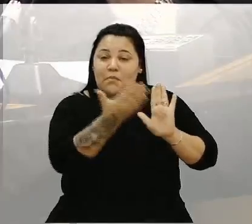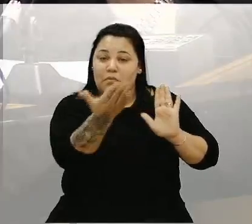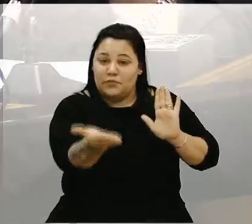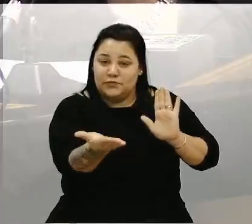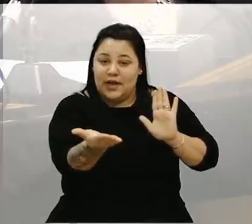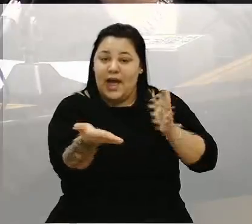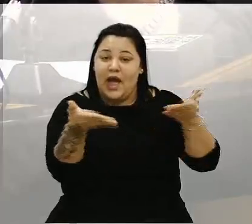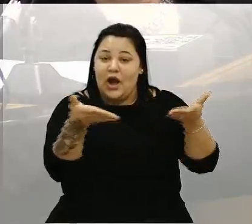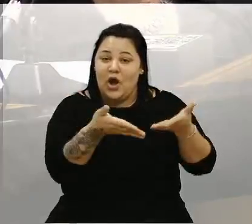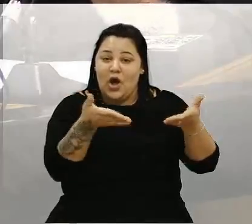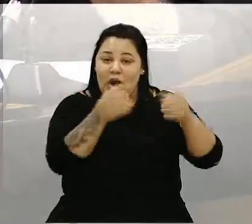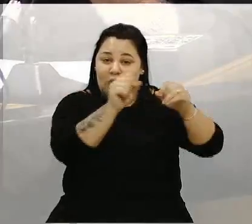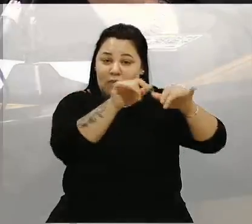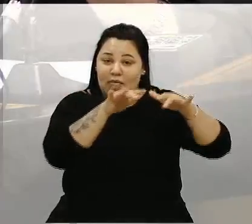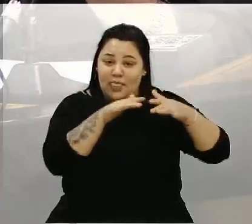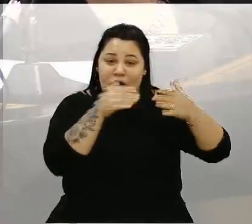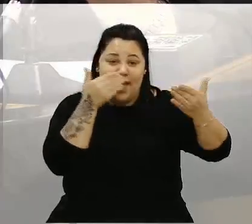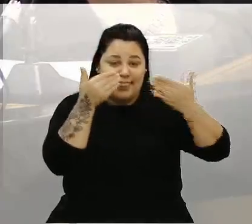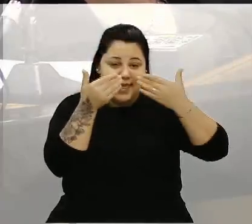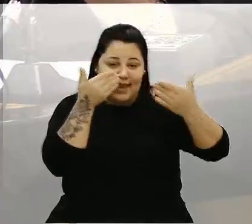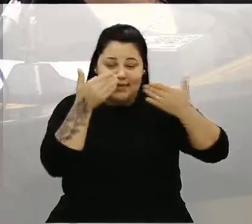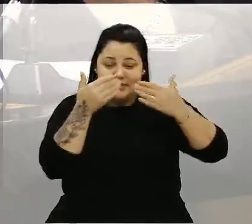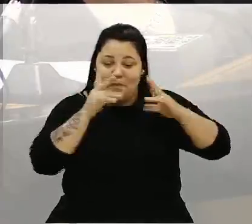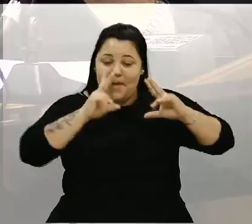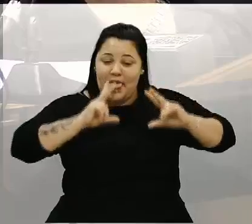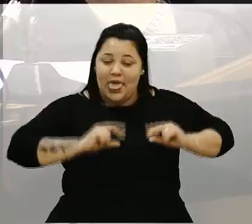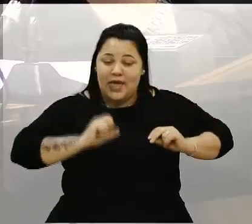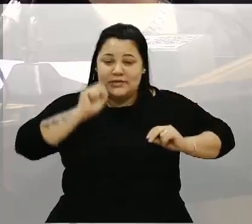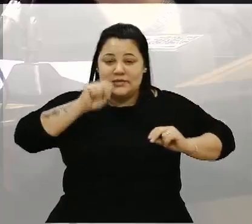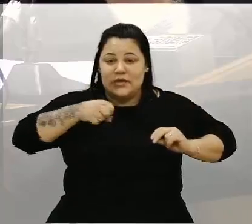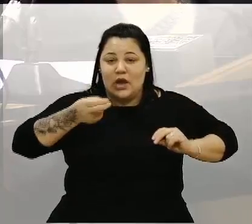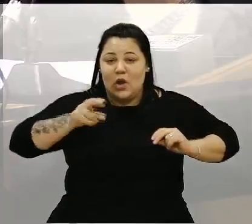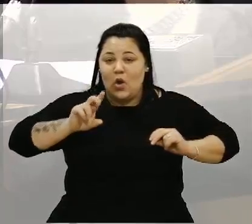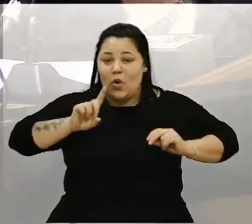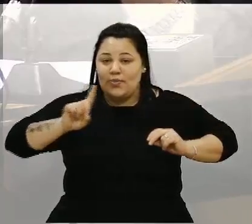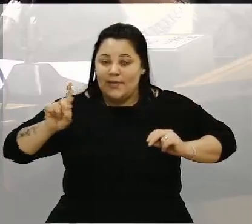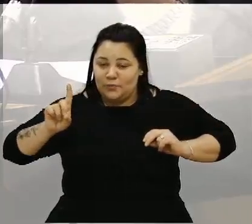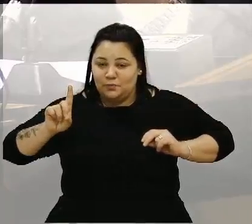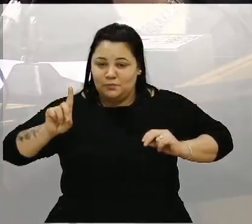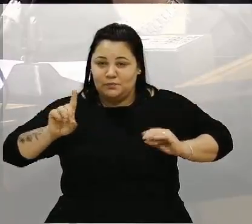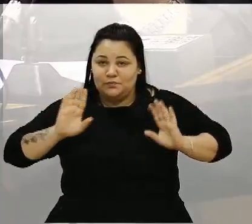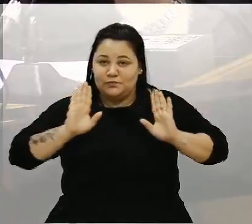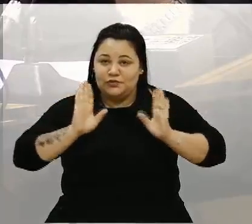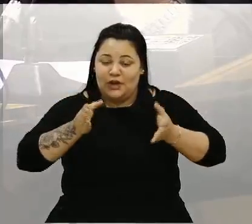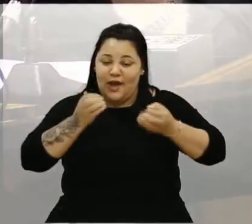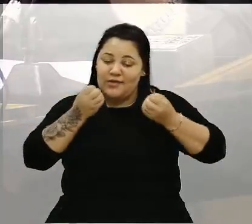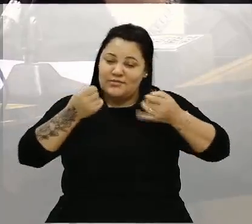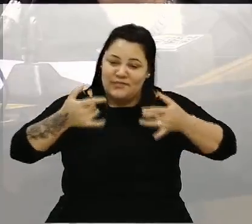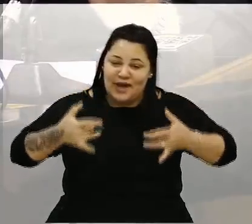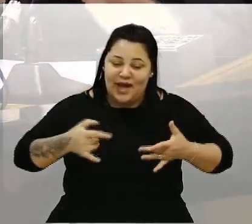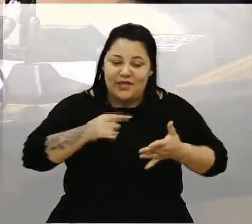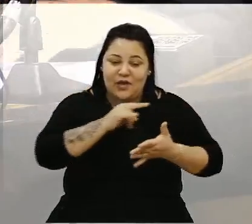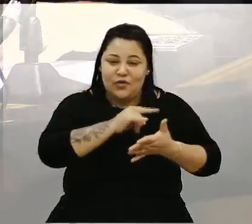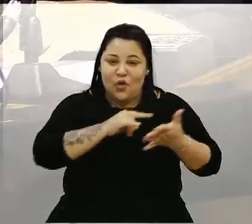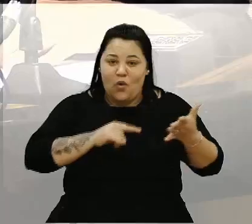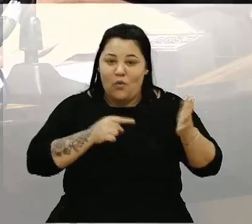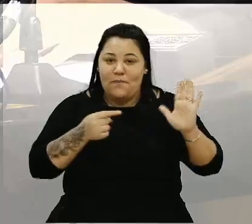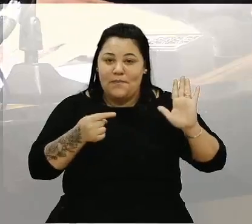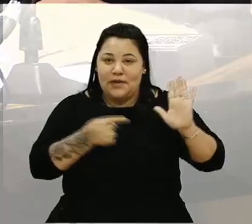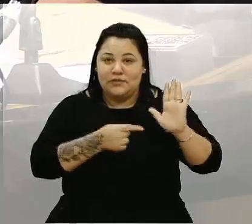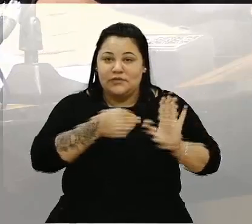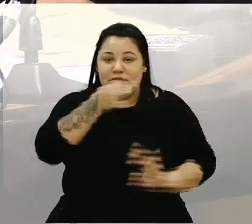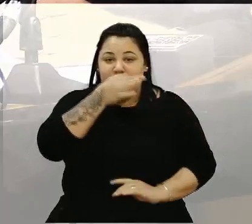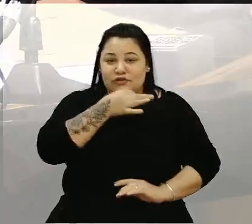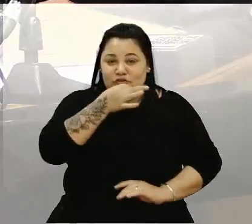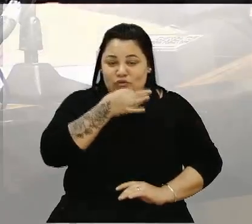o merecimento de tal homenagem. Salvo melhor juízo, este então é o parecer. Caxias